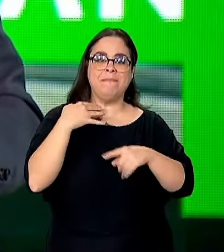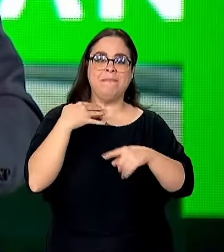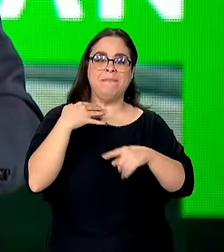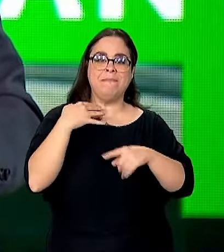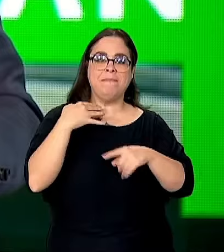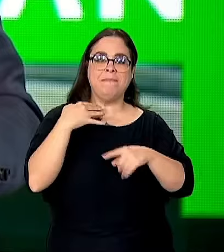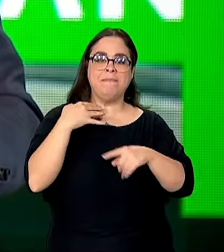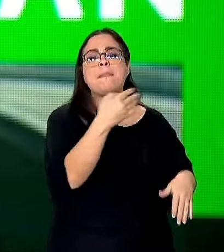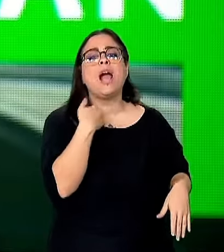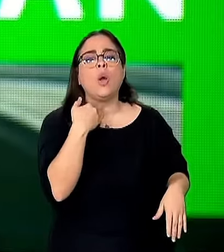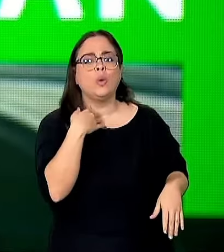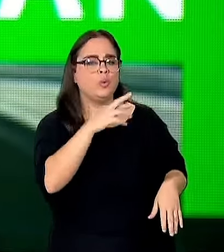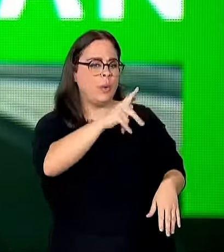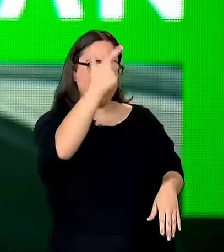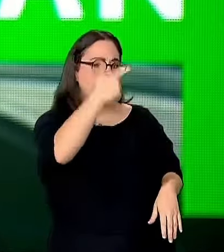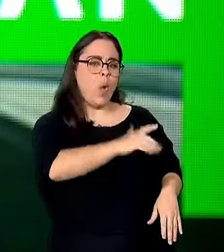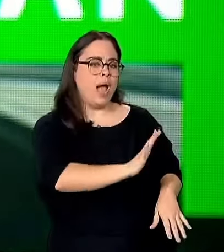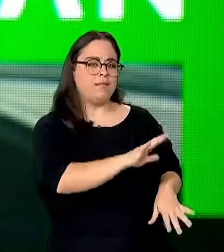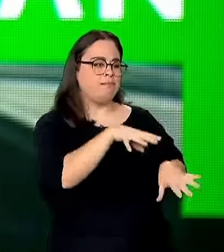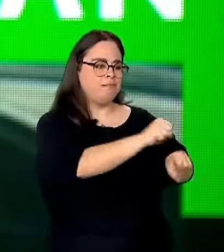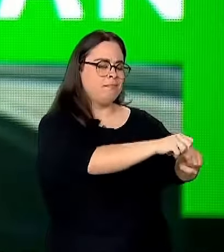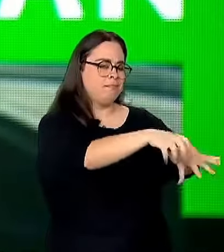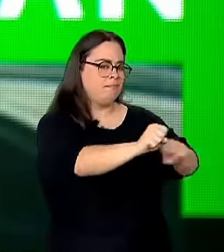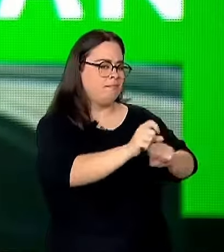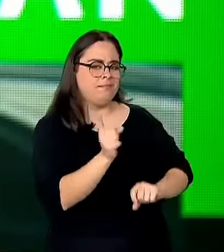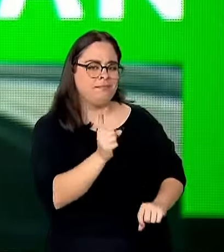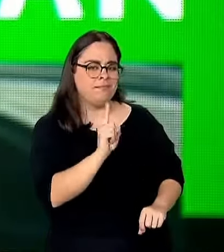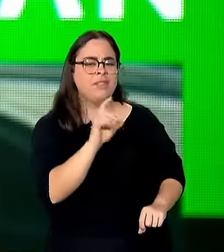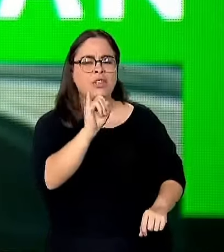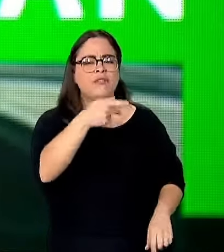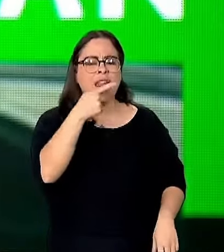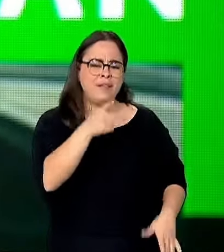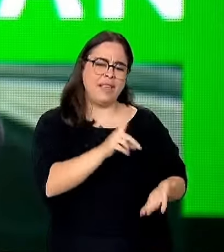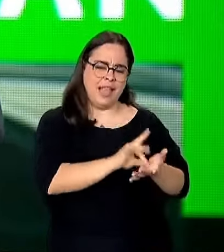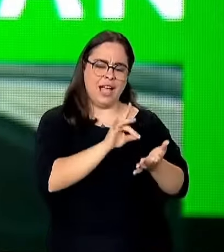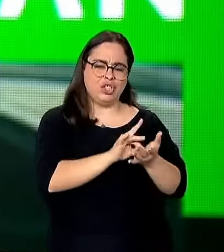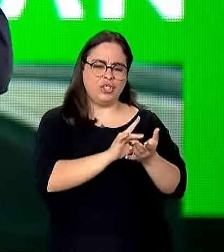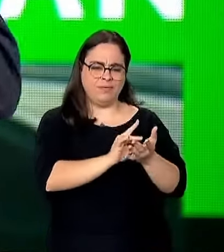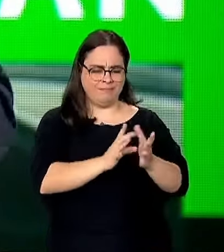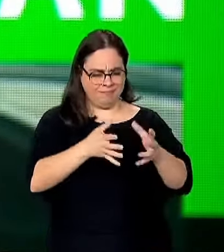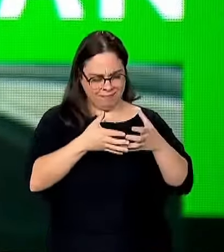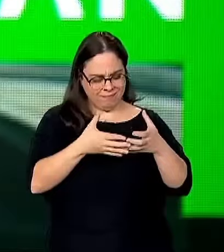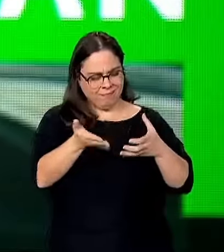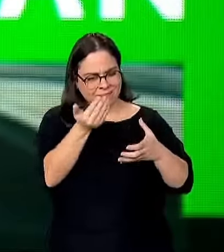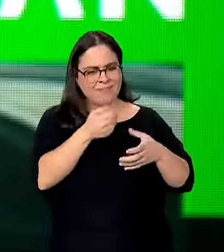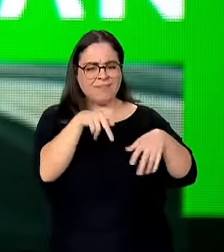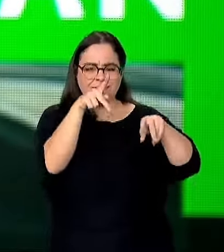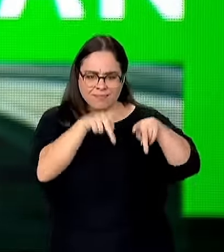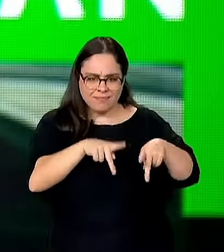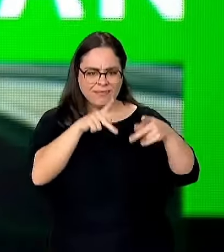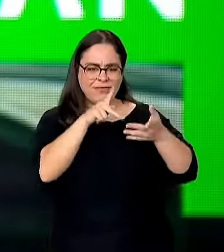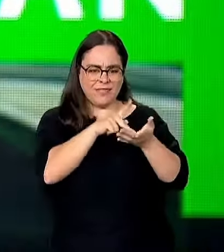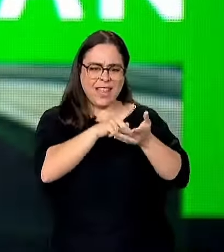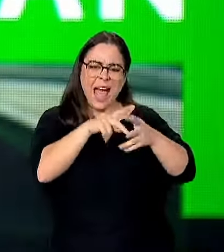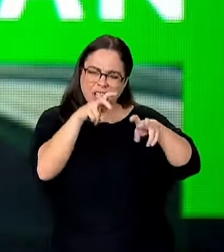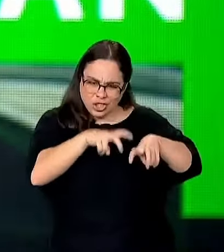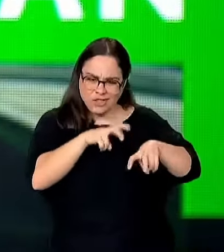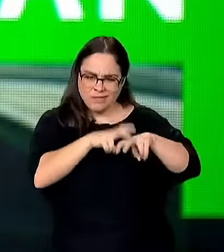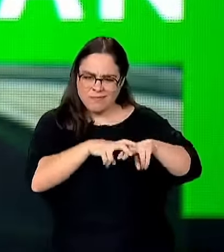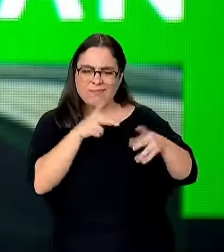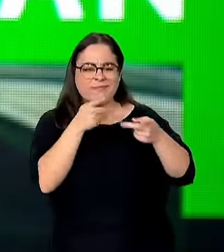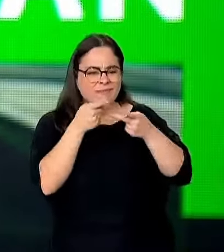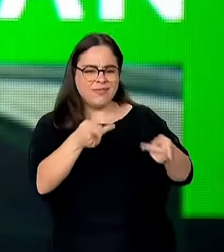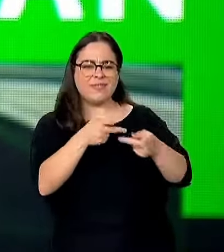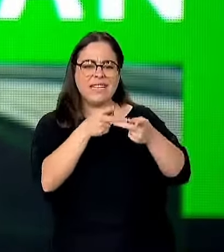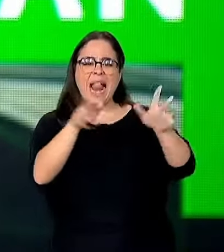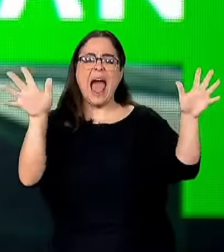estão tomando a terra de vocês. Então, se a gente for sincero entre nós e a gente for honesto entre nós não